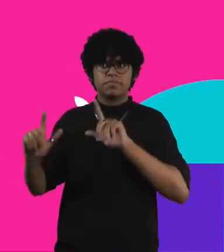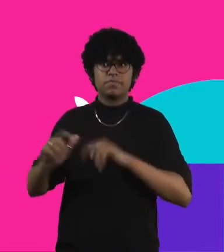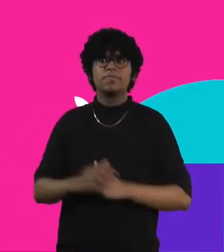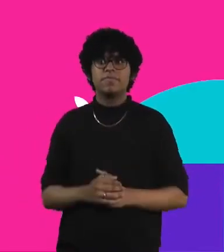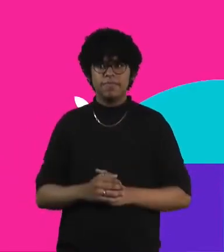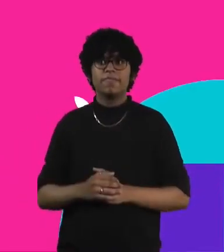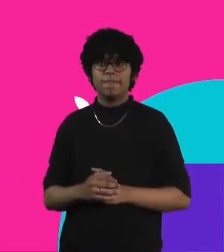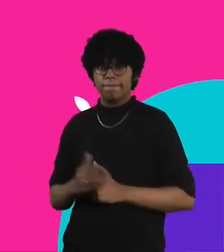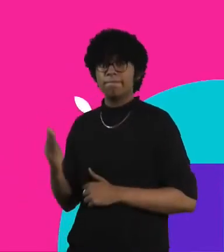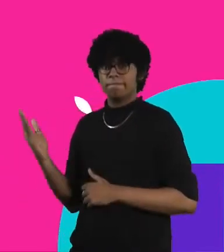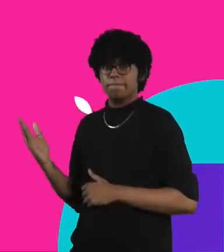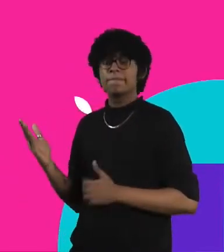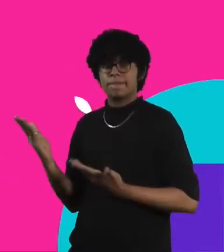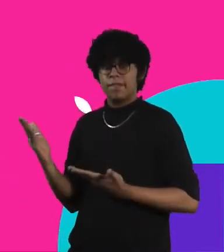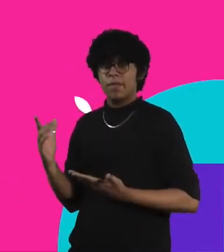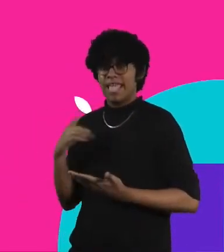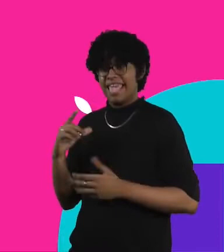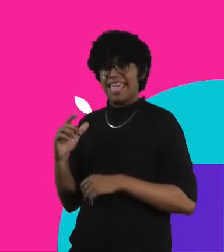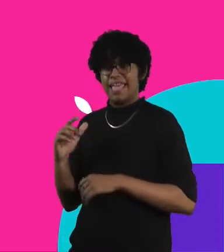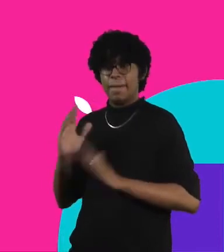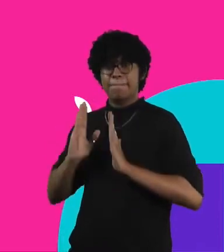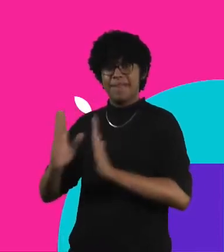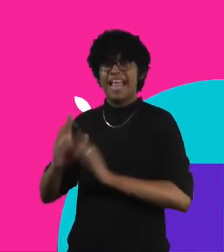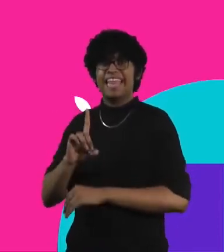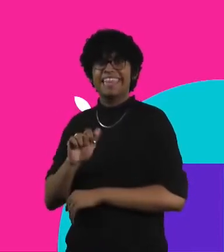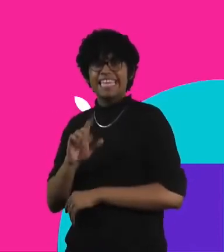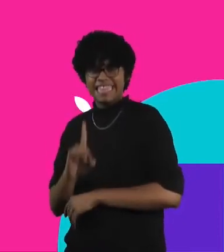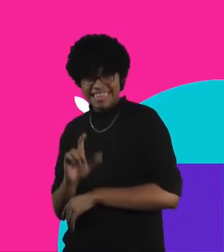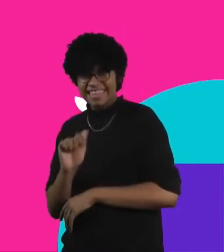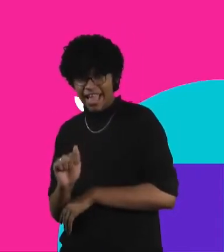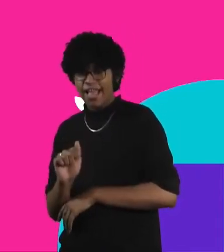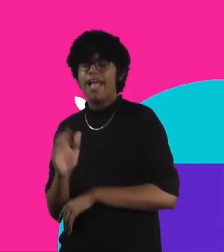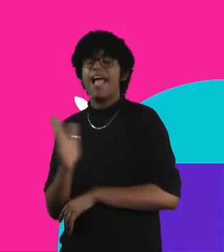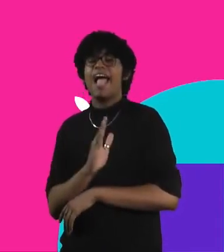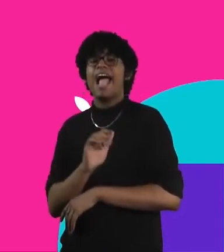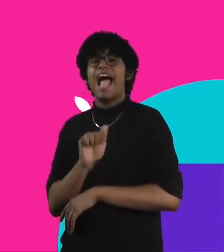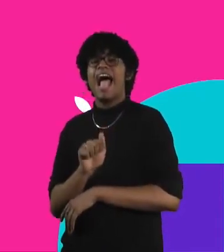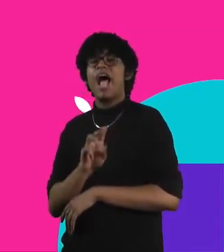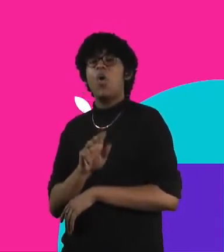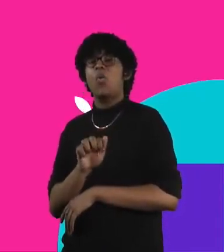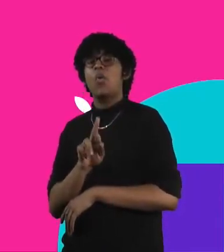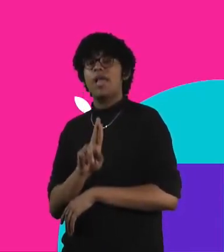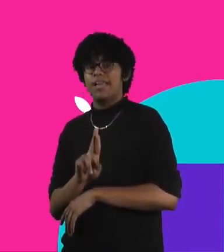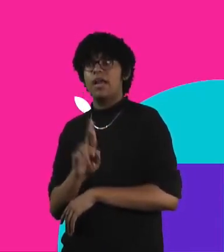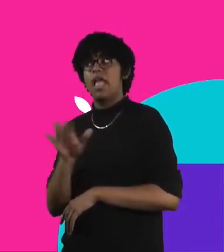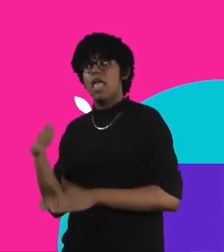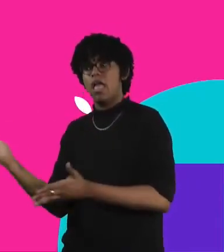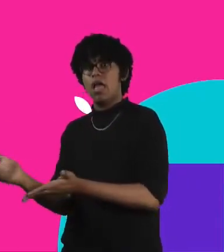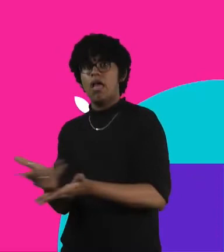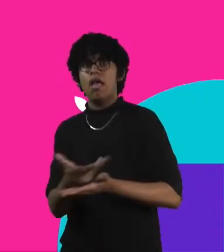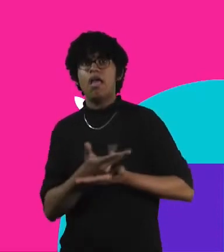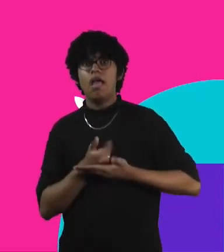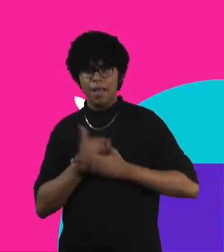uma organização no estágio de data aware, ou seja, a gente compila manualmente os nossos relatórios de uma forma não padronizada